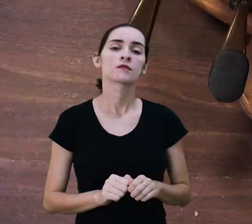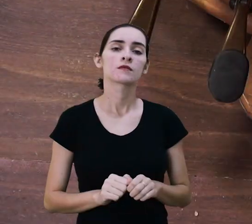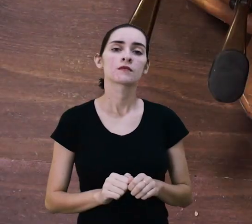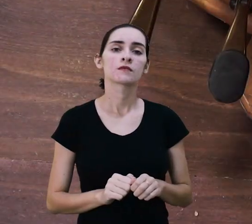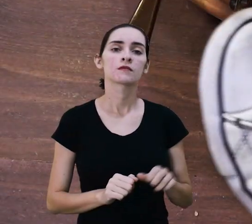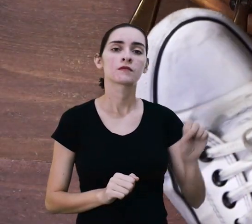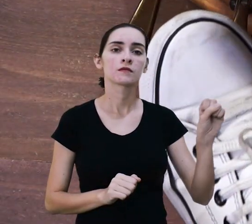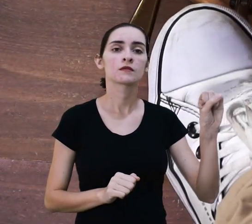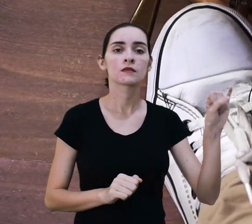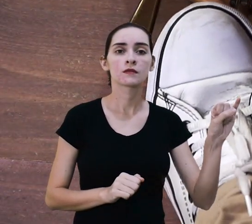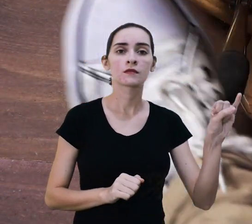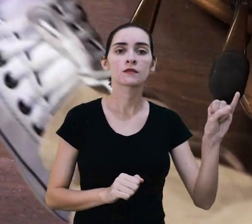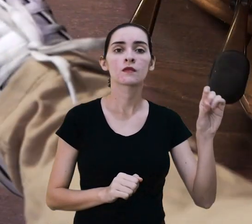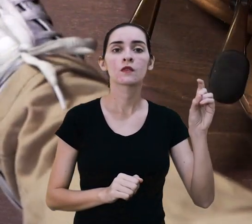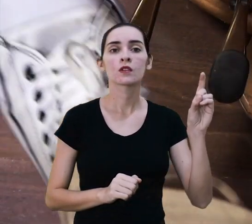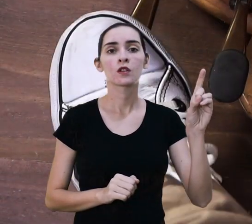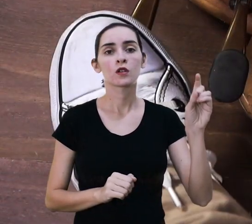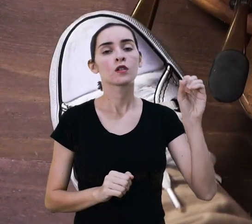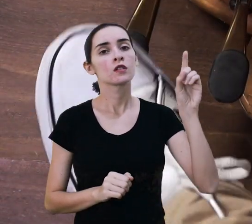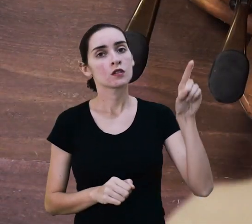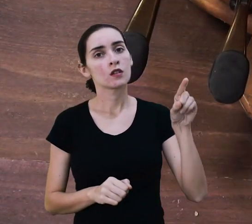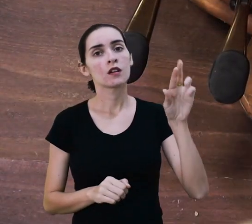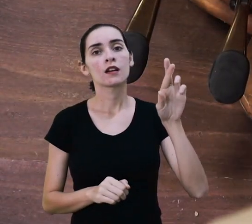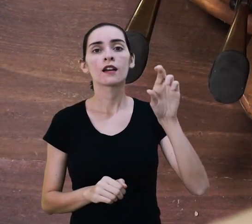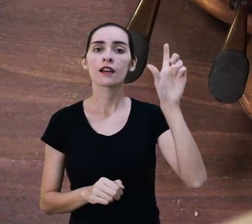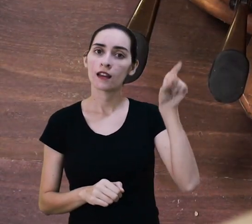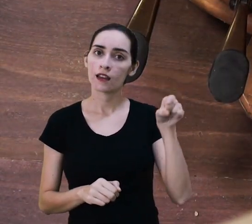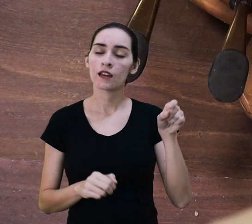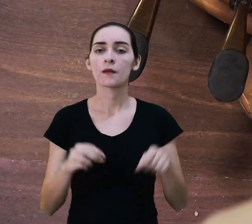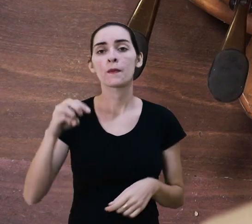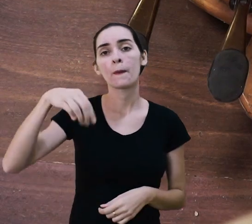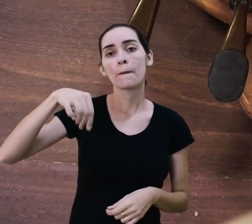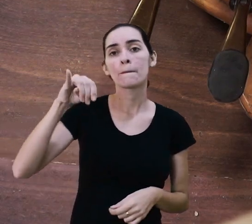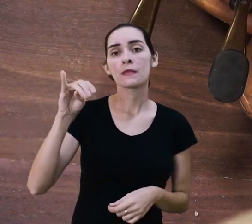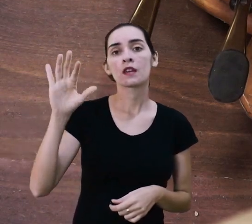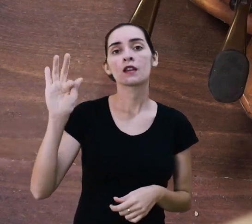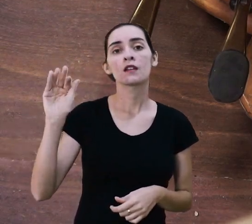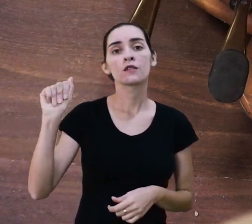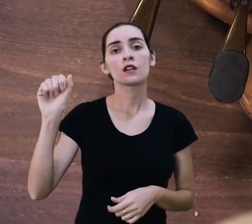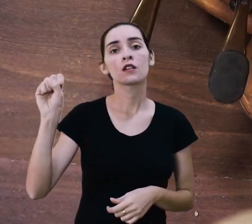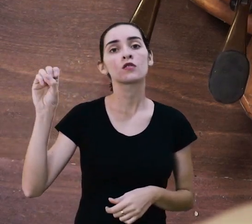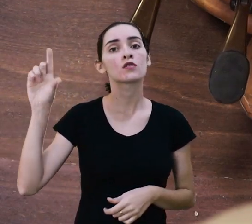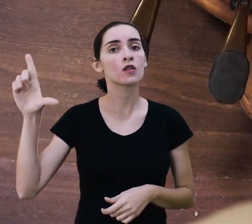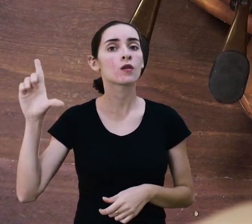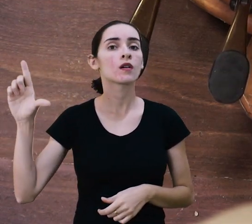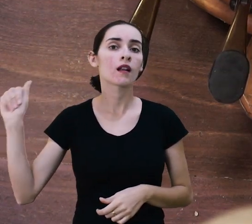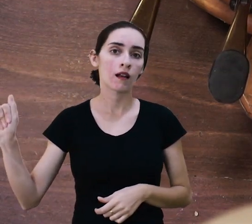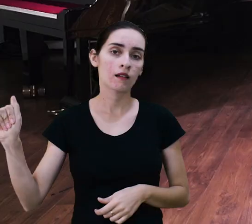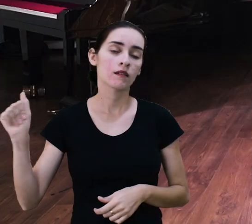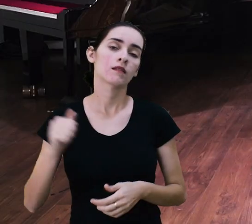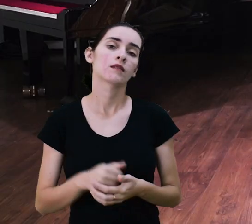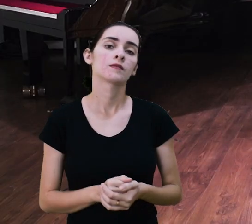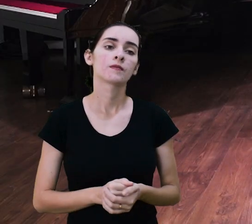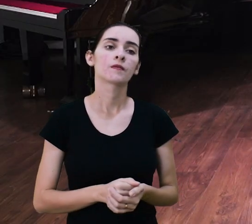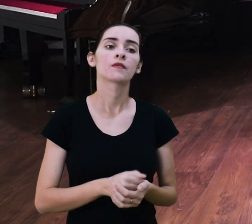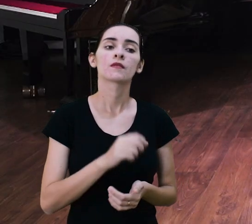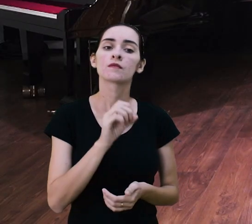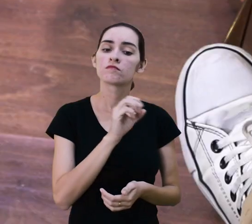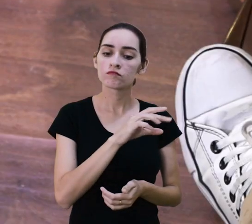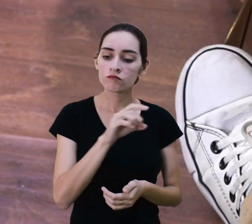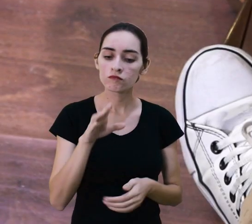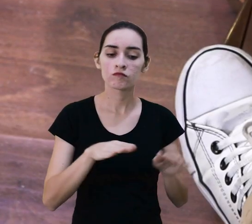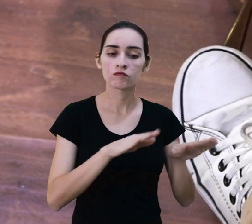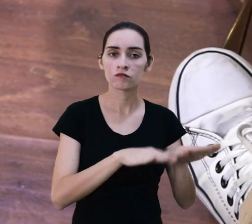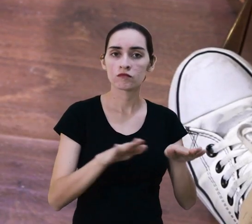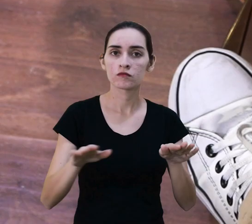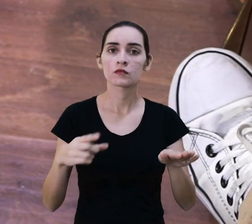nota: si, do, ré, mi, fá, sol e lá. Para cada pedal